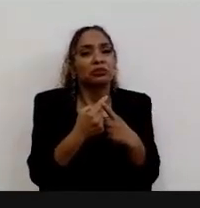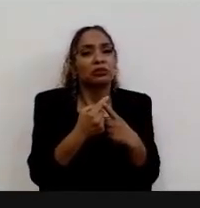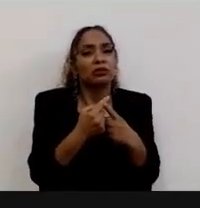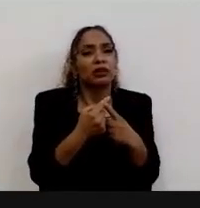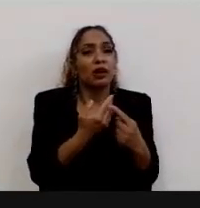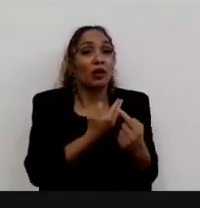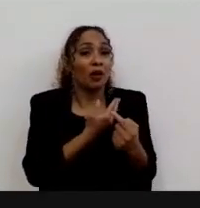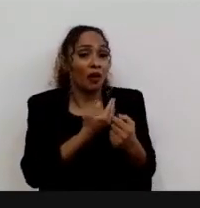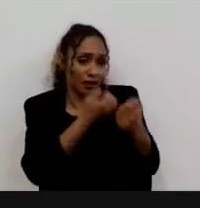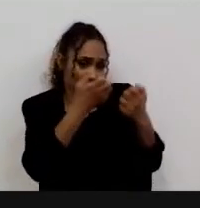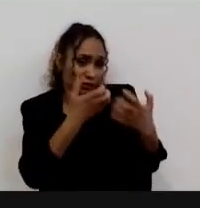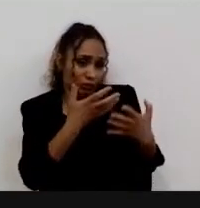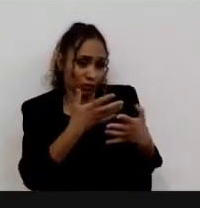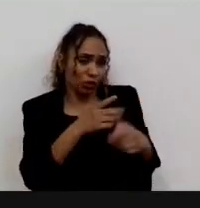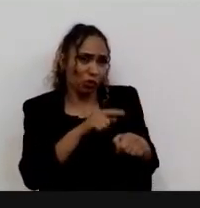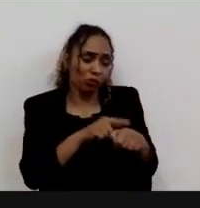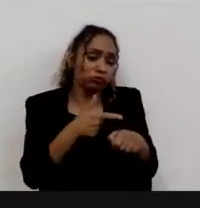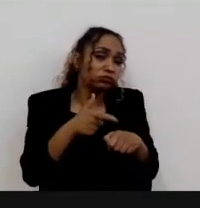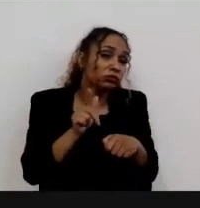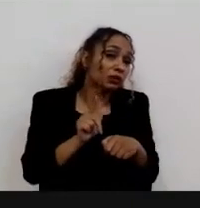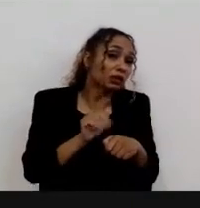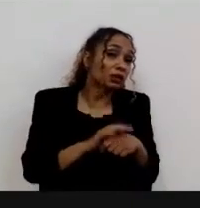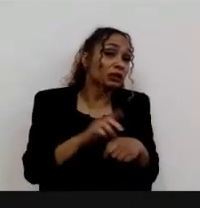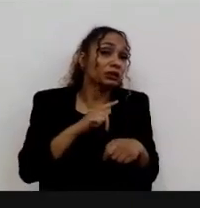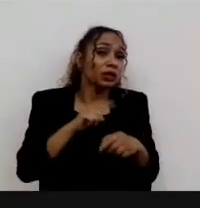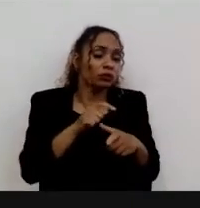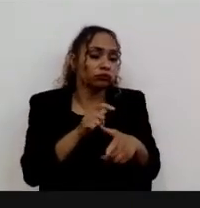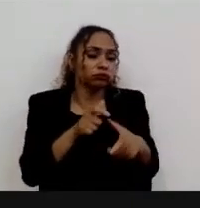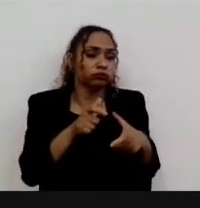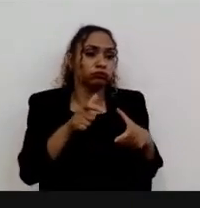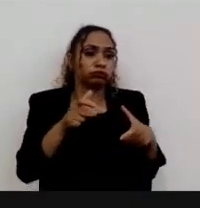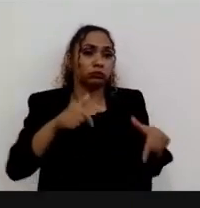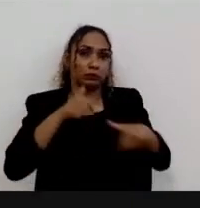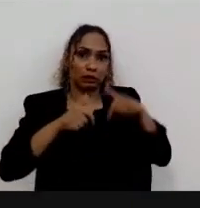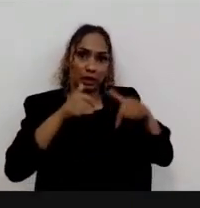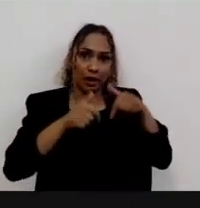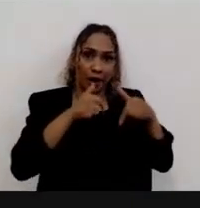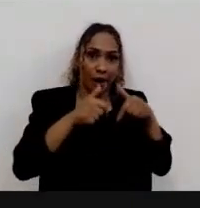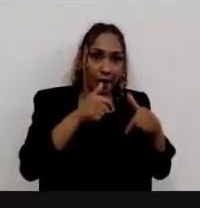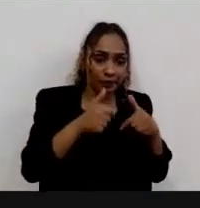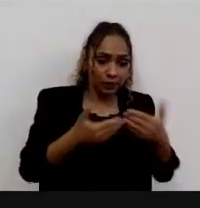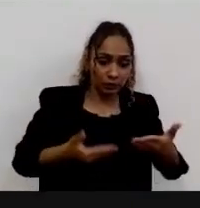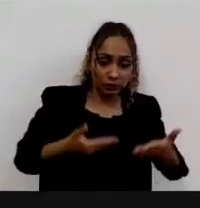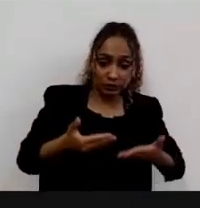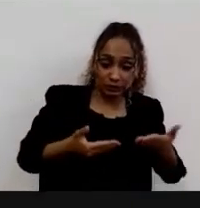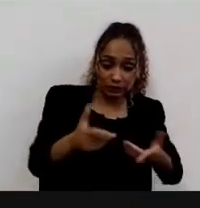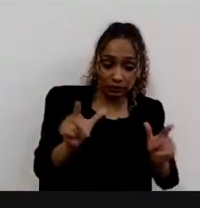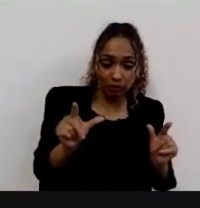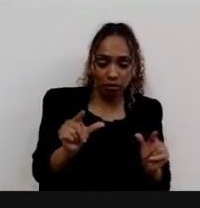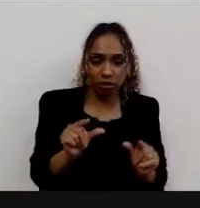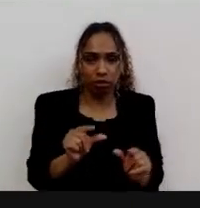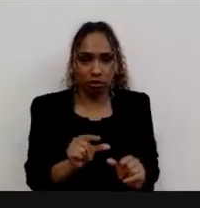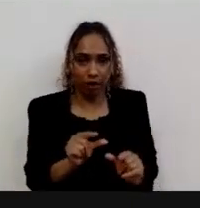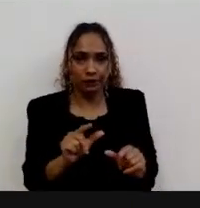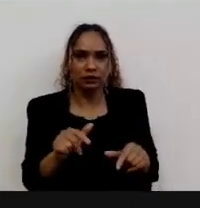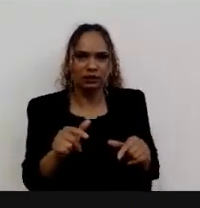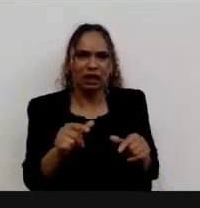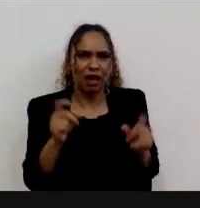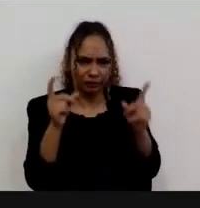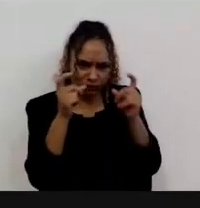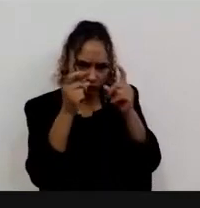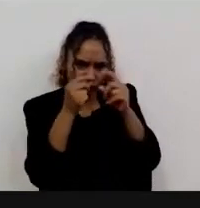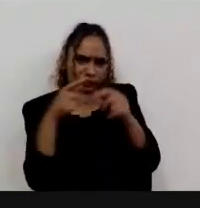Como o colega estava falando aqui agorinha, né, está aumentando a nossa demanda de trabalho, cada vez temos menos servidores, e é muito difícil